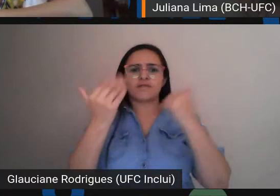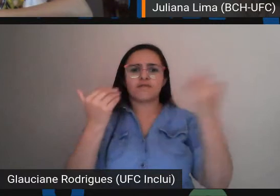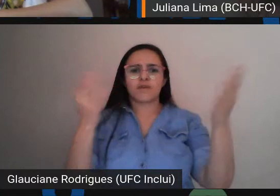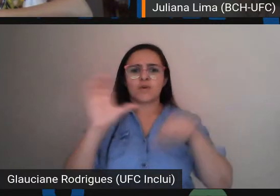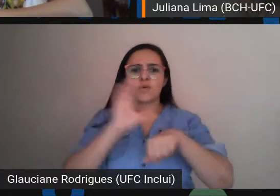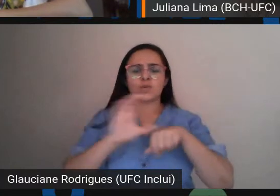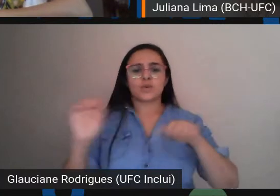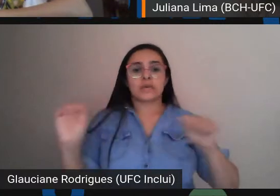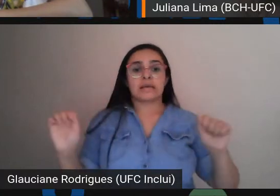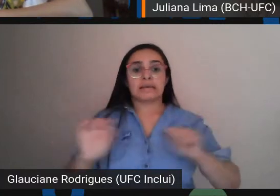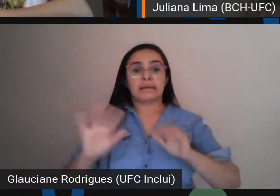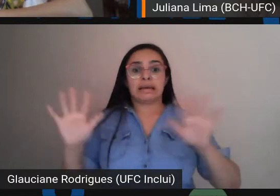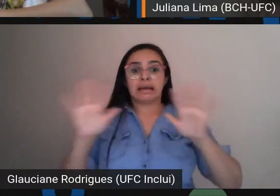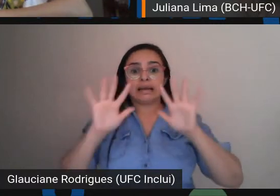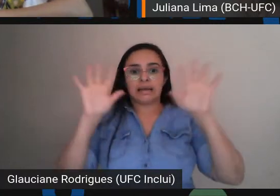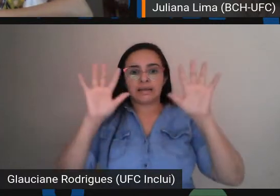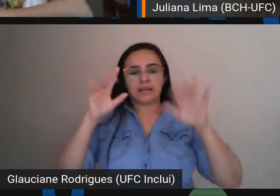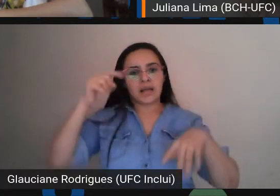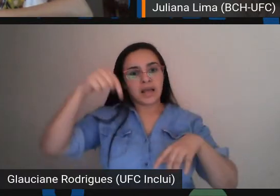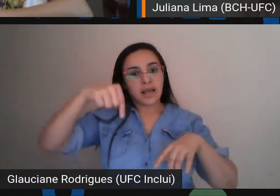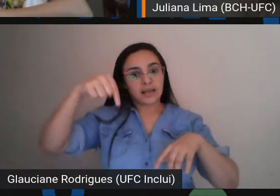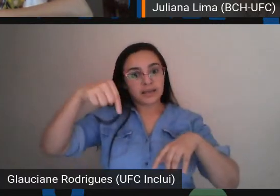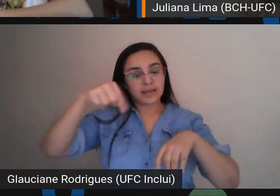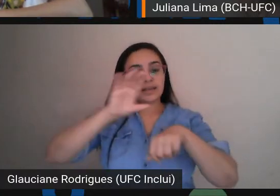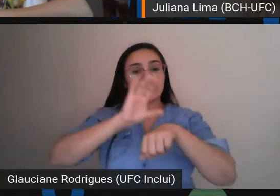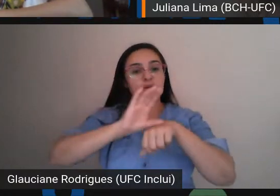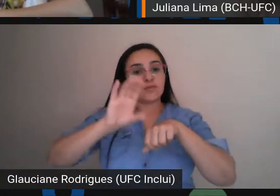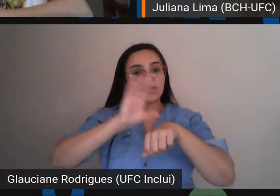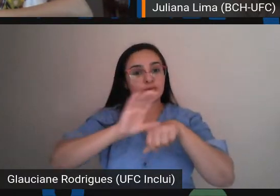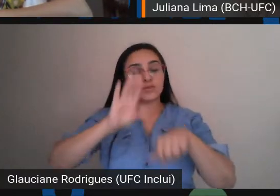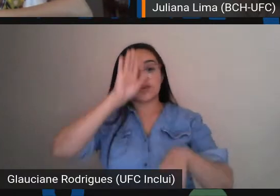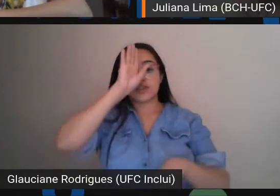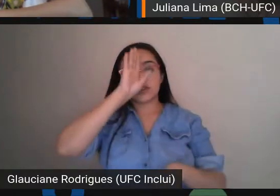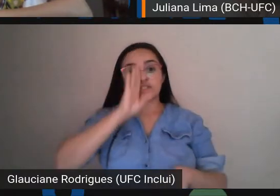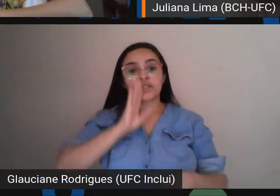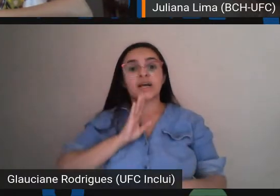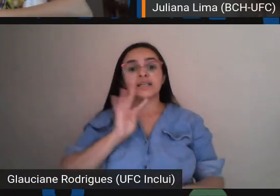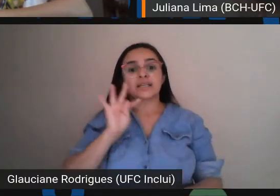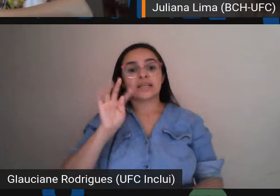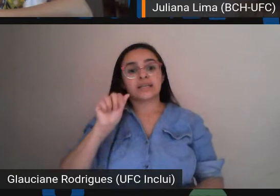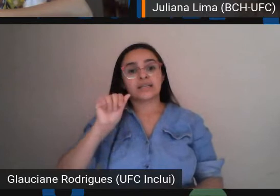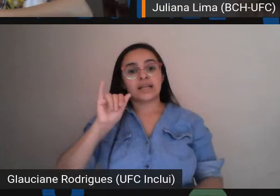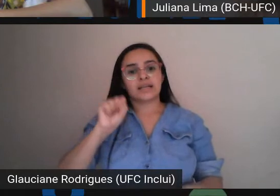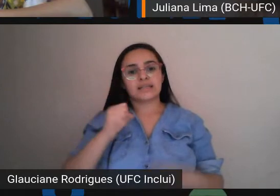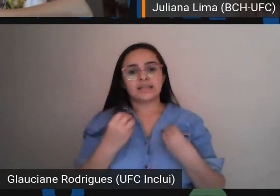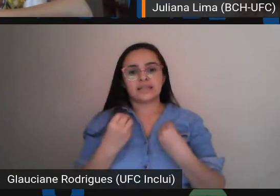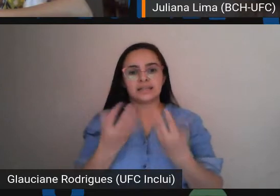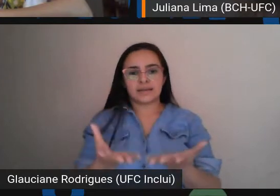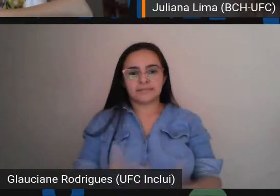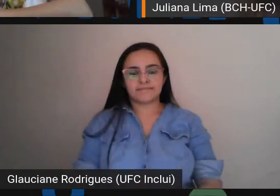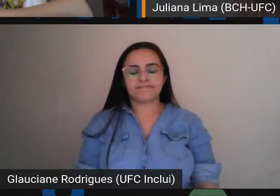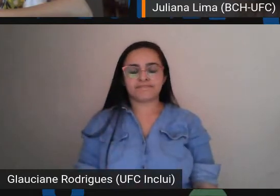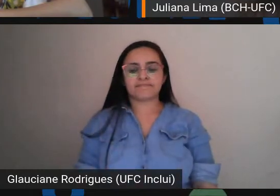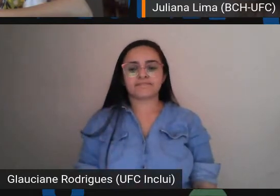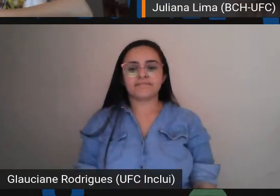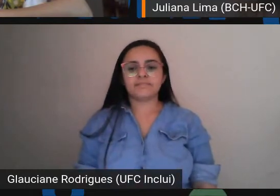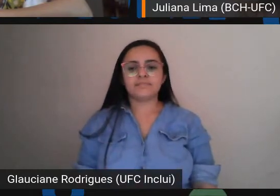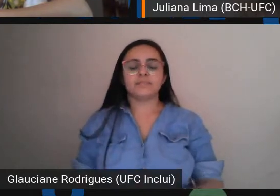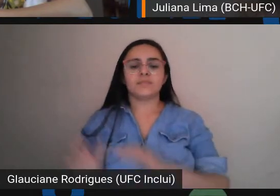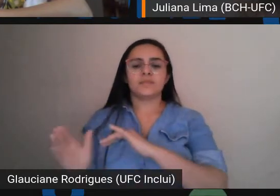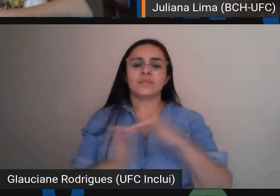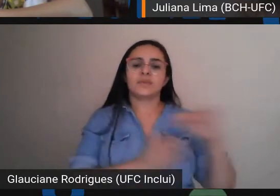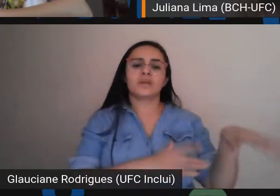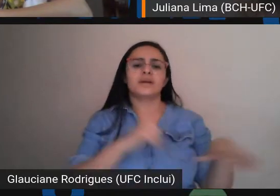os conhecimentos aí da professora Thais Galvão. Está lá na plataforma Coursera e são excelentes, tá? É, tem uma pergunta aqui, eu